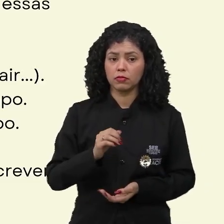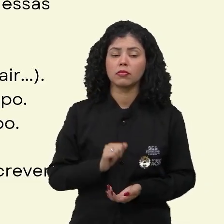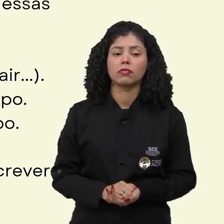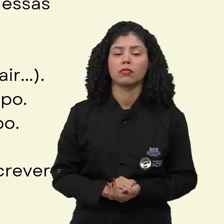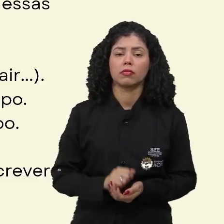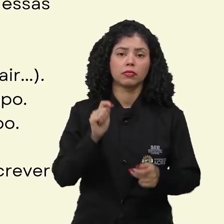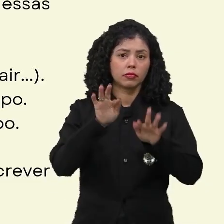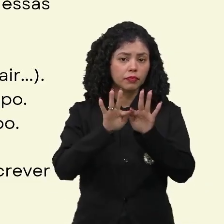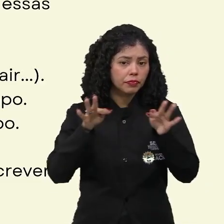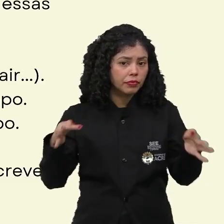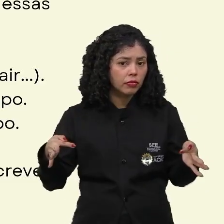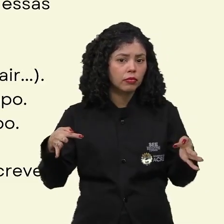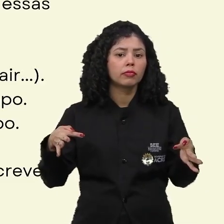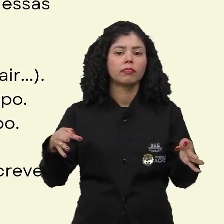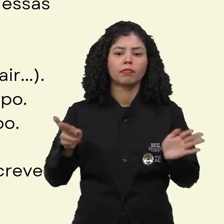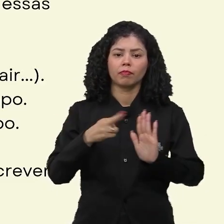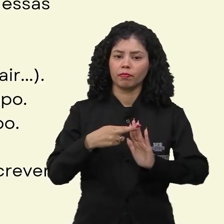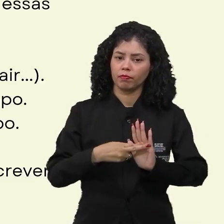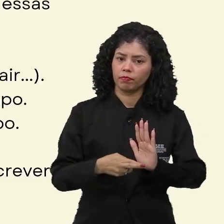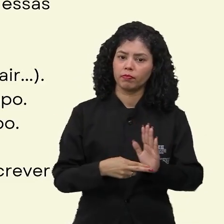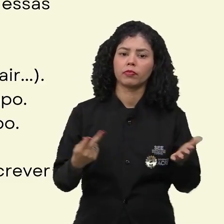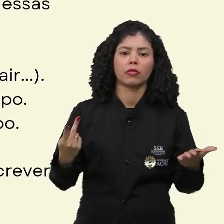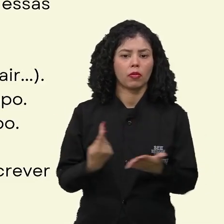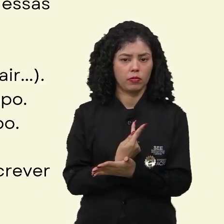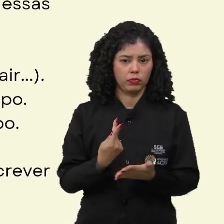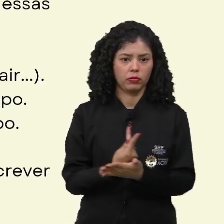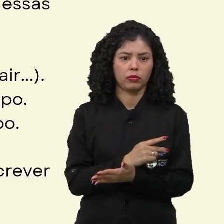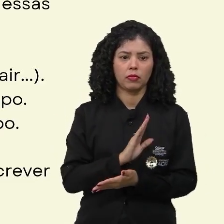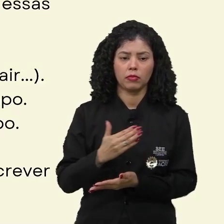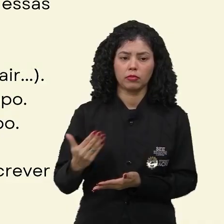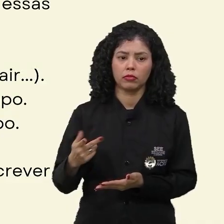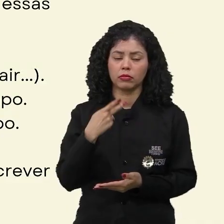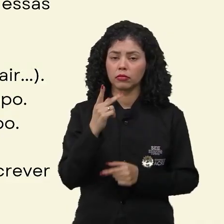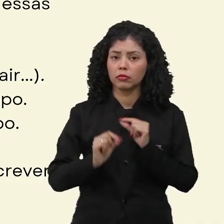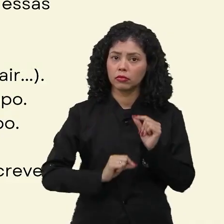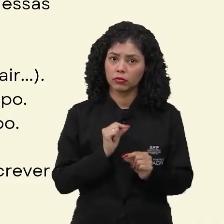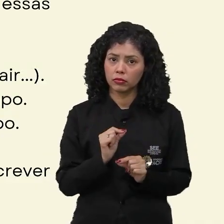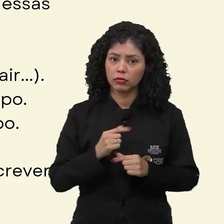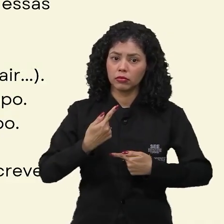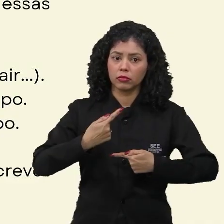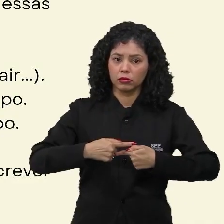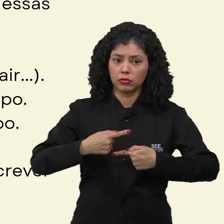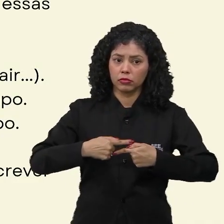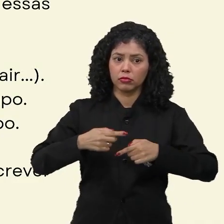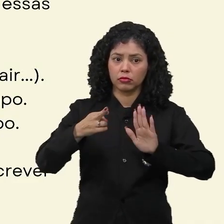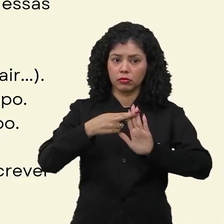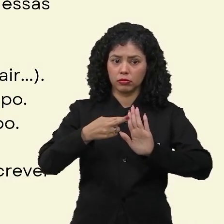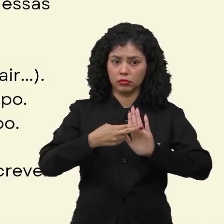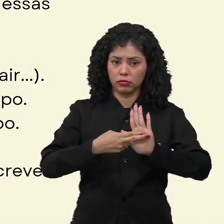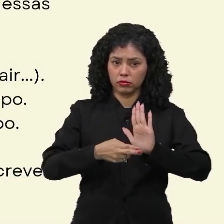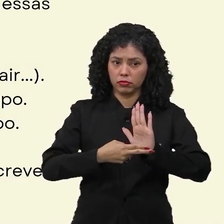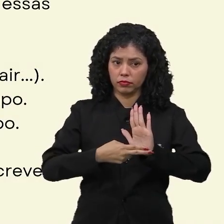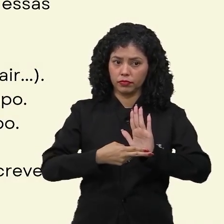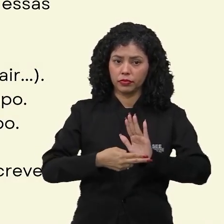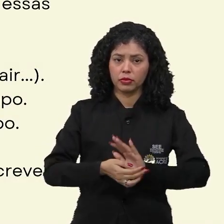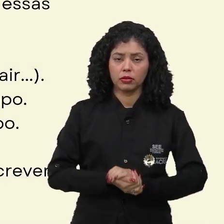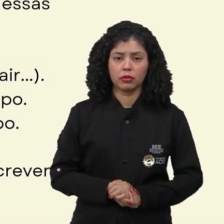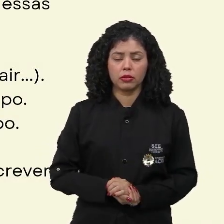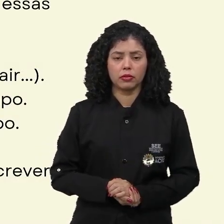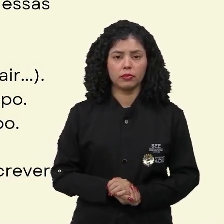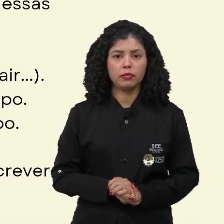Essa frase ela não está correta. Quando nós falamos do quê? Norma